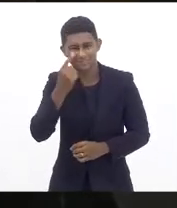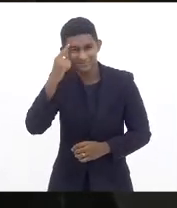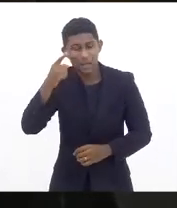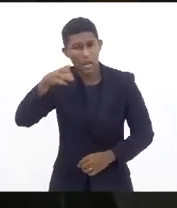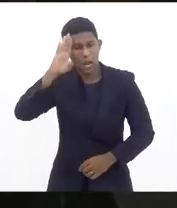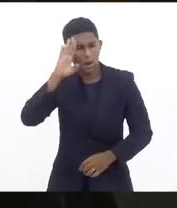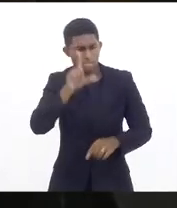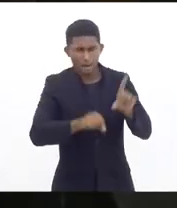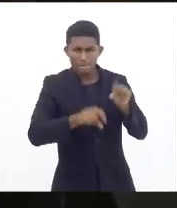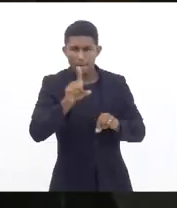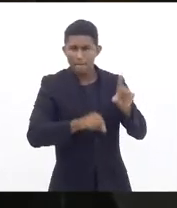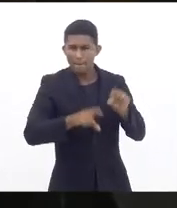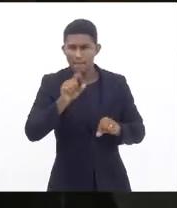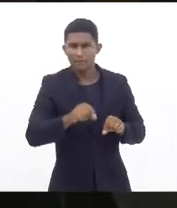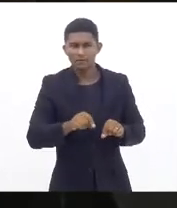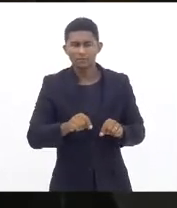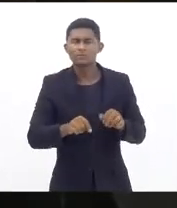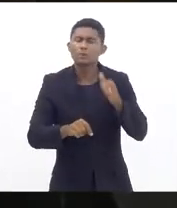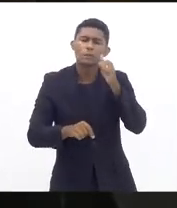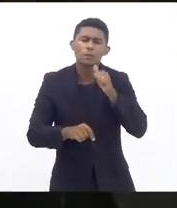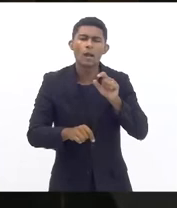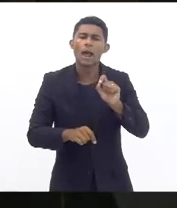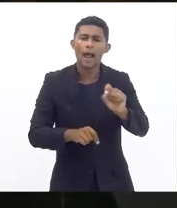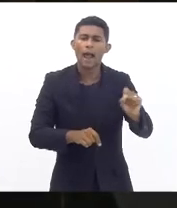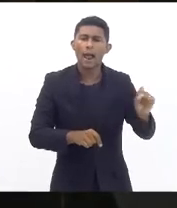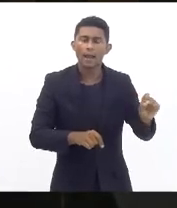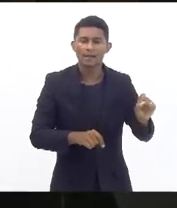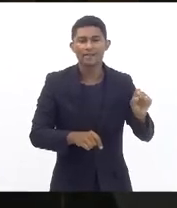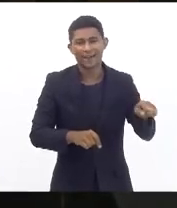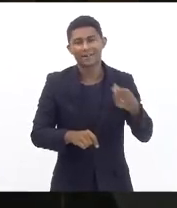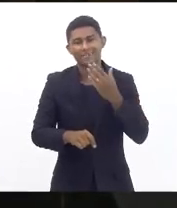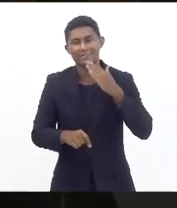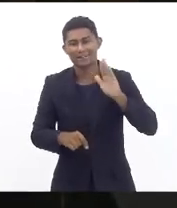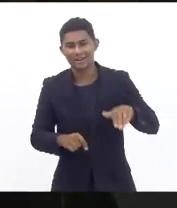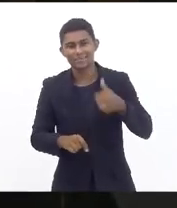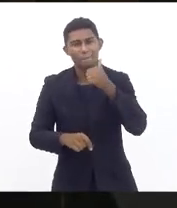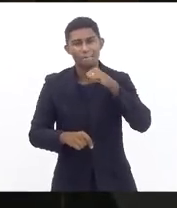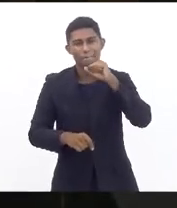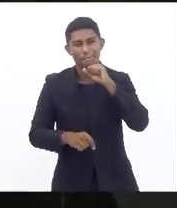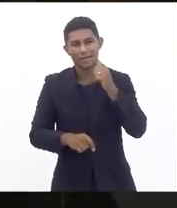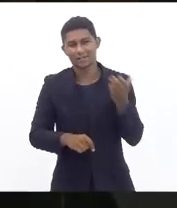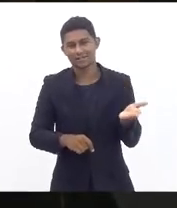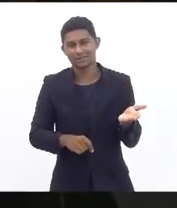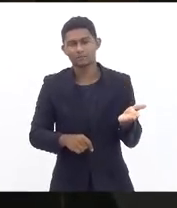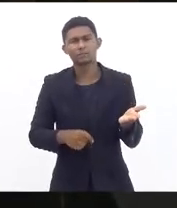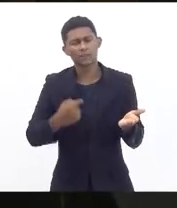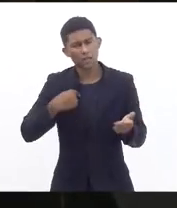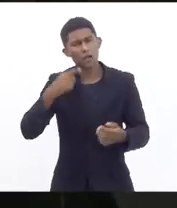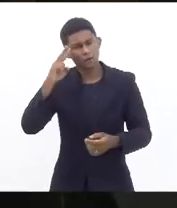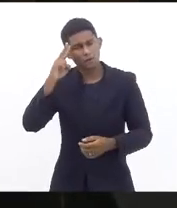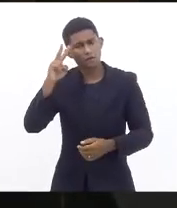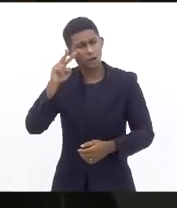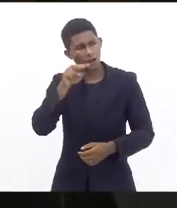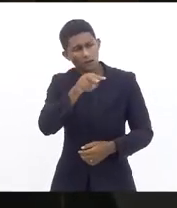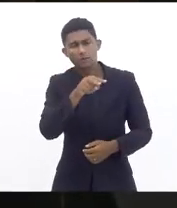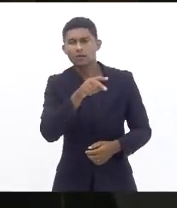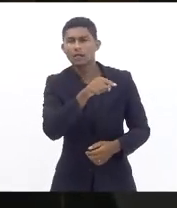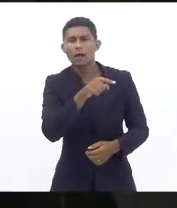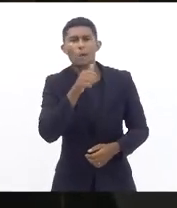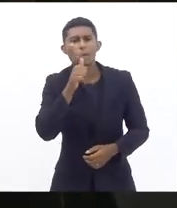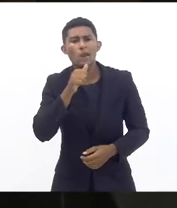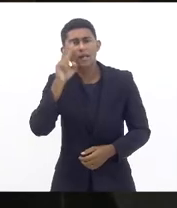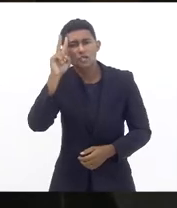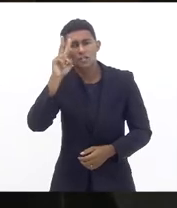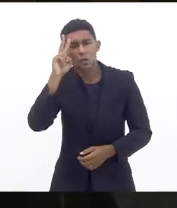que eu digo são as mães das crianças. E vi um depoimento de uma que ficou, porque a